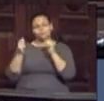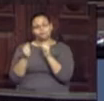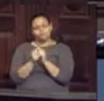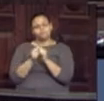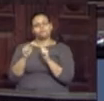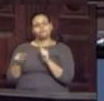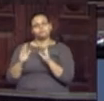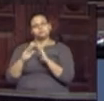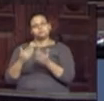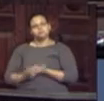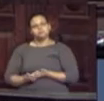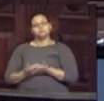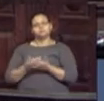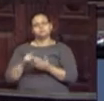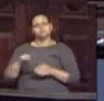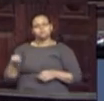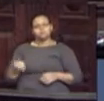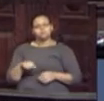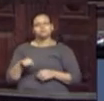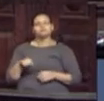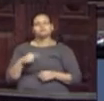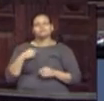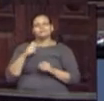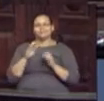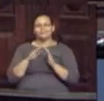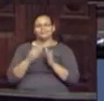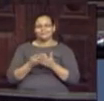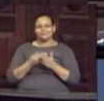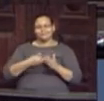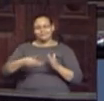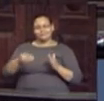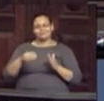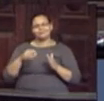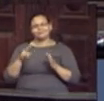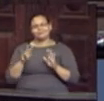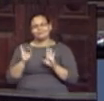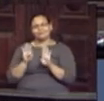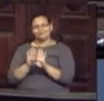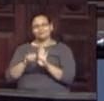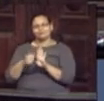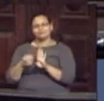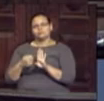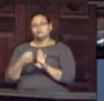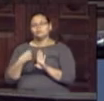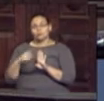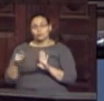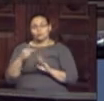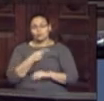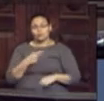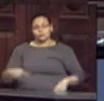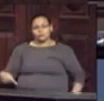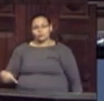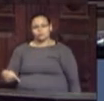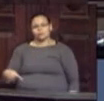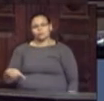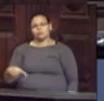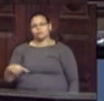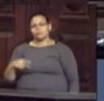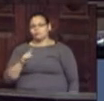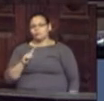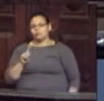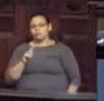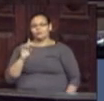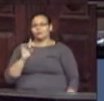e em especial com as escolas afetadas por esse planejamento. O ato de planejar, e o presidente Marcos Vinícius sabe muito bem disso, não